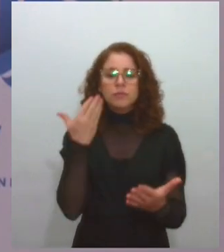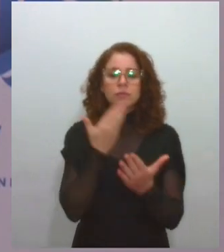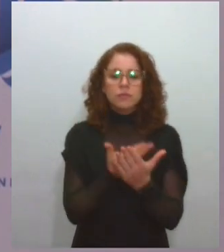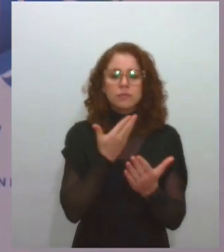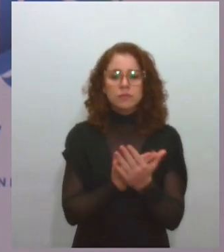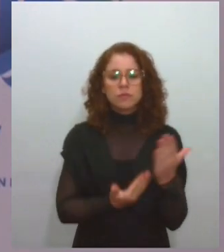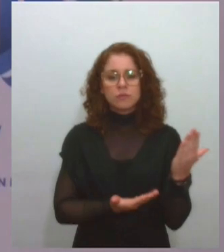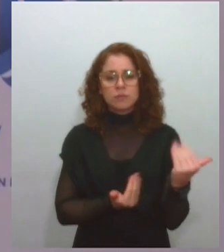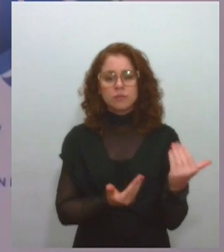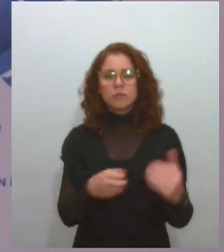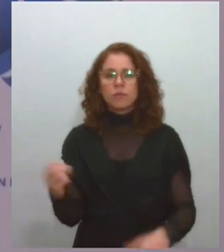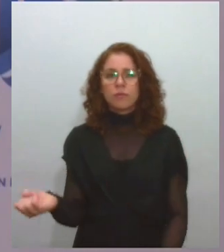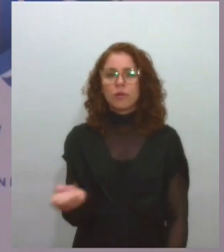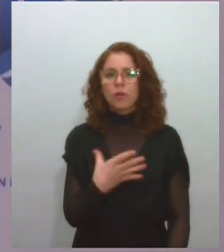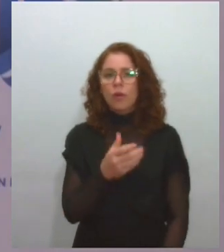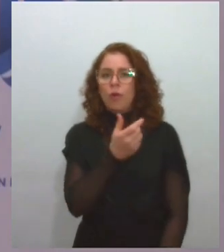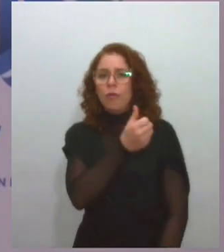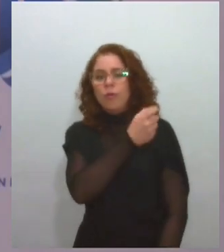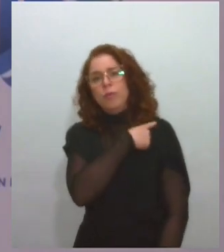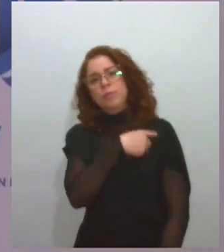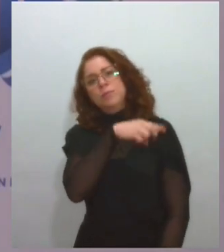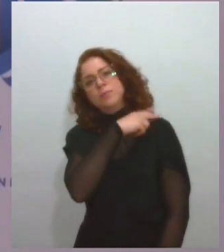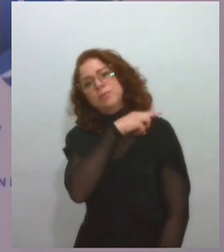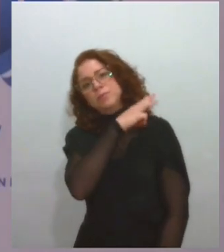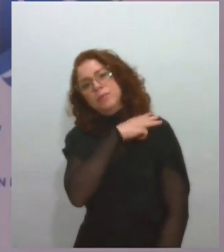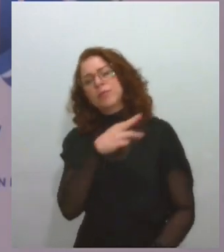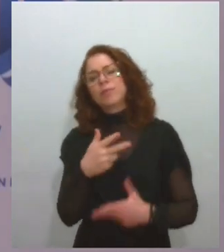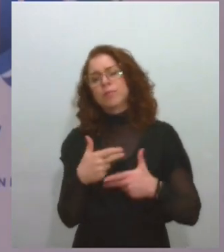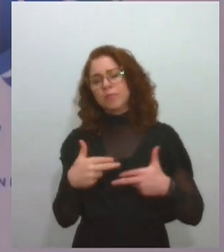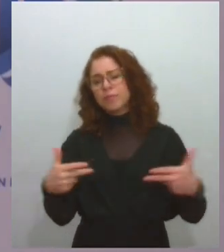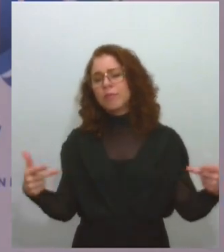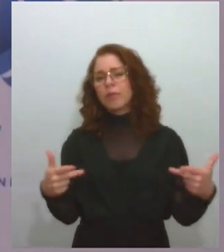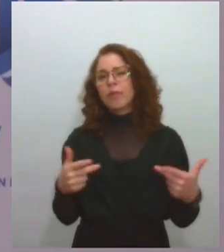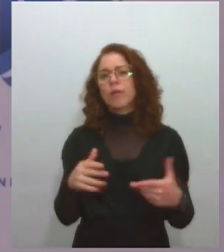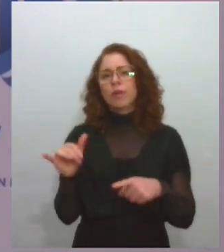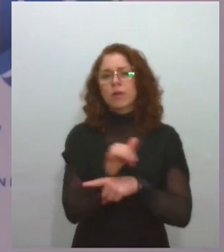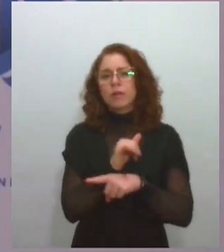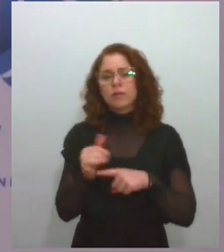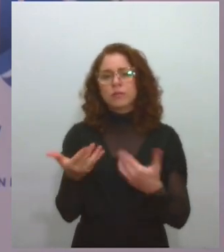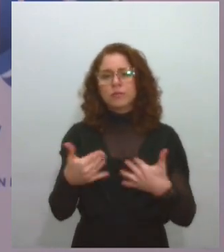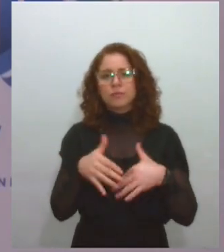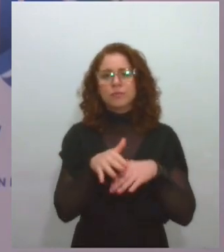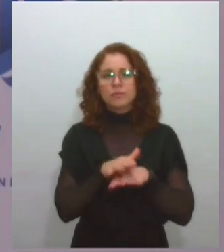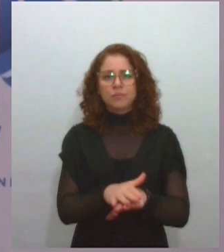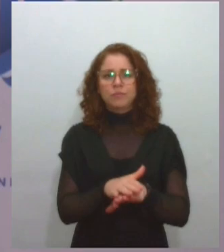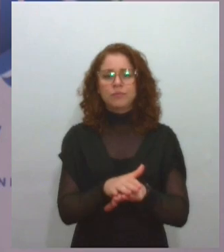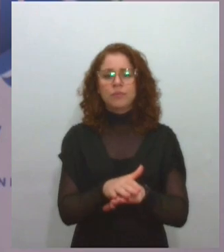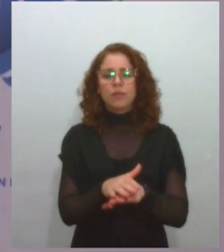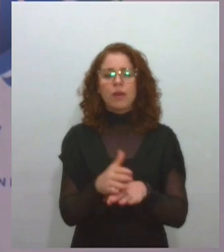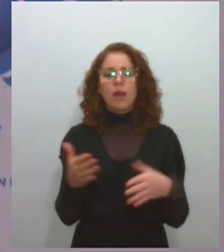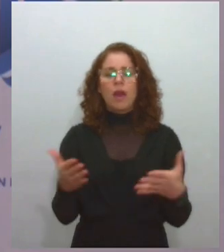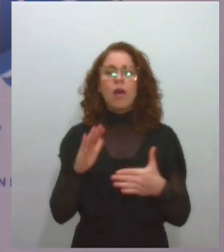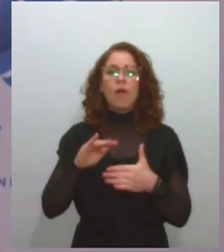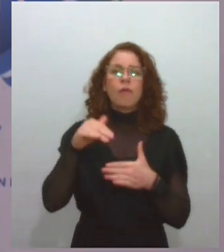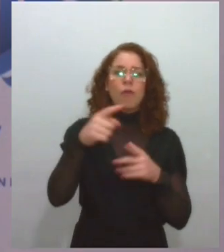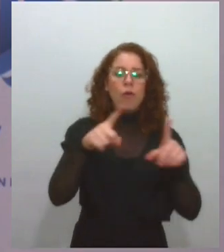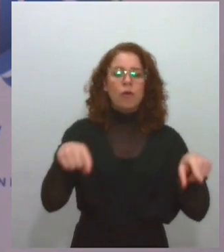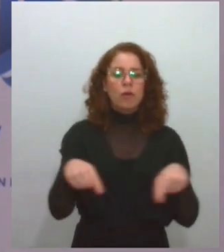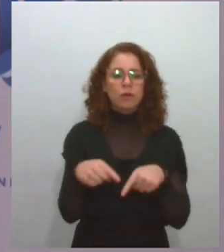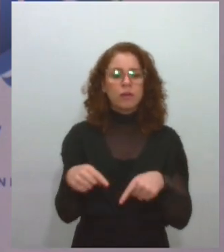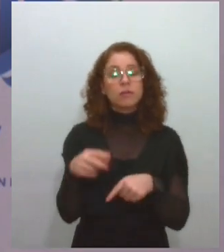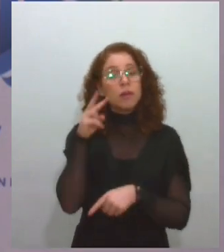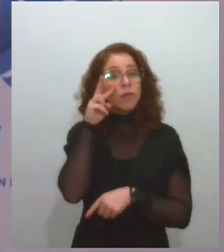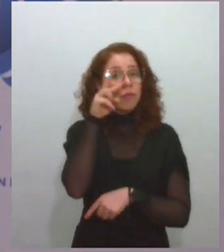médio, né, com muitas atividades integradoras, e tirar um pouco da sala de aula e vir a campo, né, mostrar a ele realmente